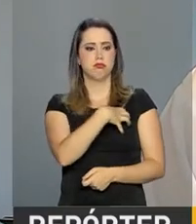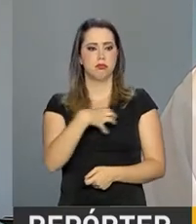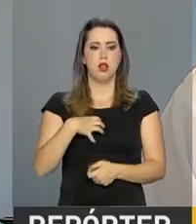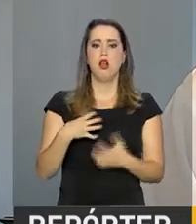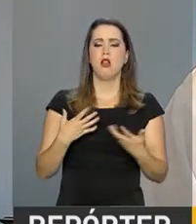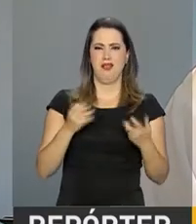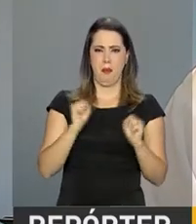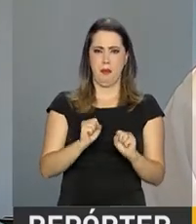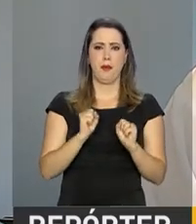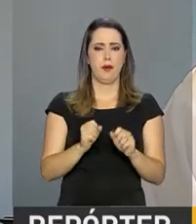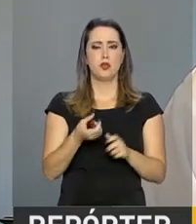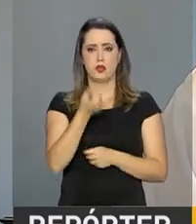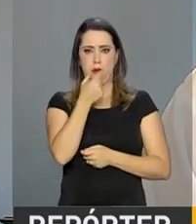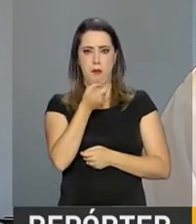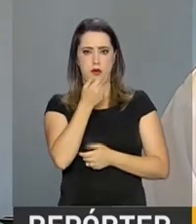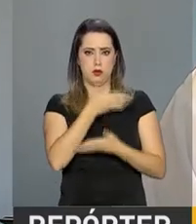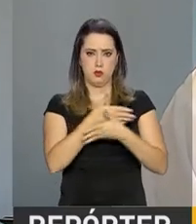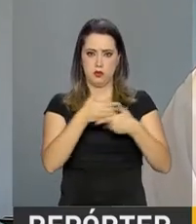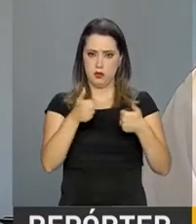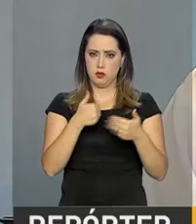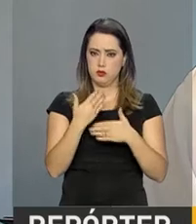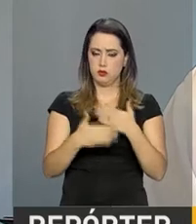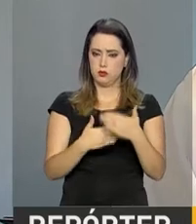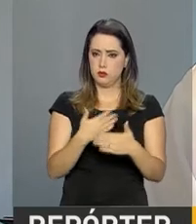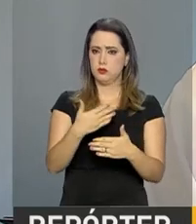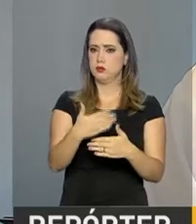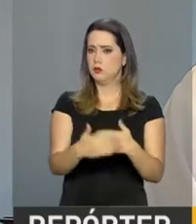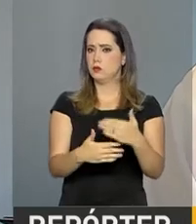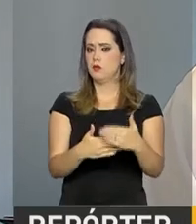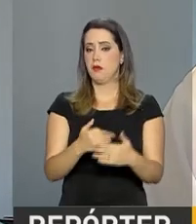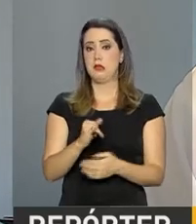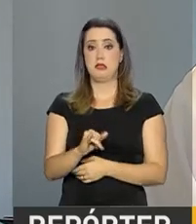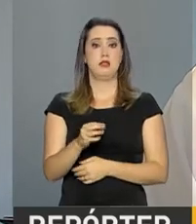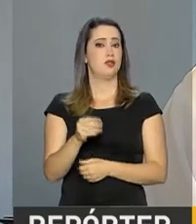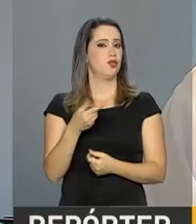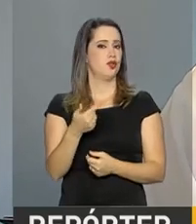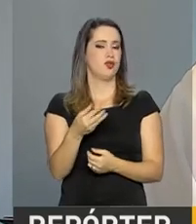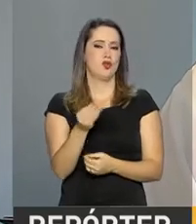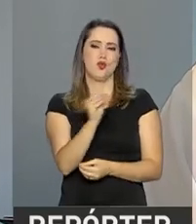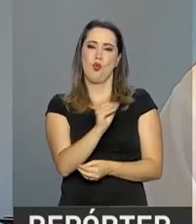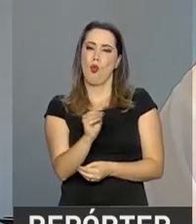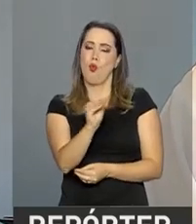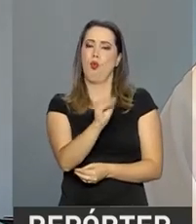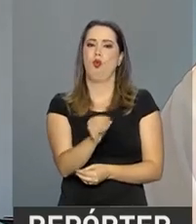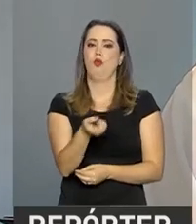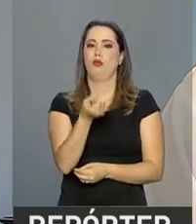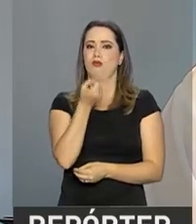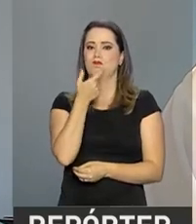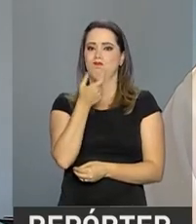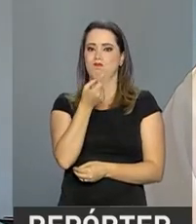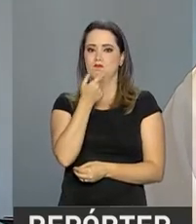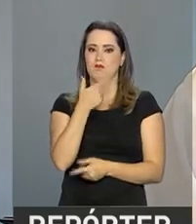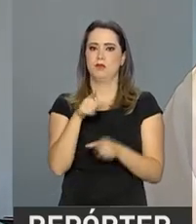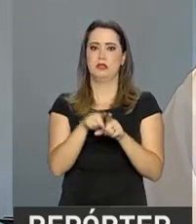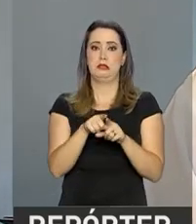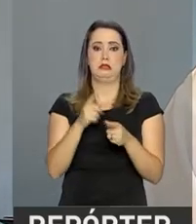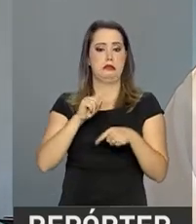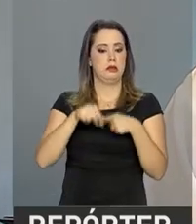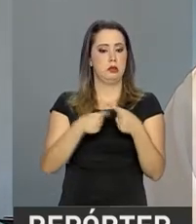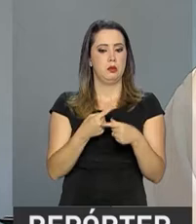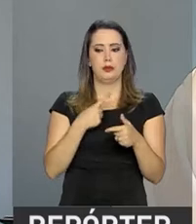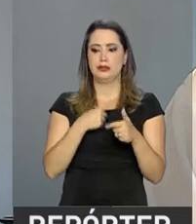reversível com os a medicação continua sendo assim se a gente não trata a asma com o sintoma fica irreversível